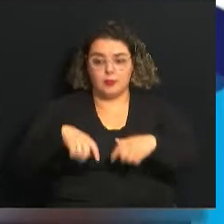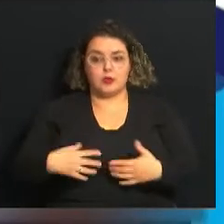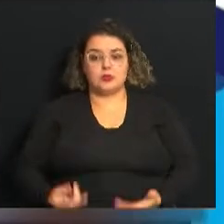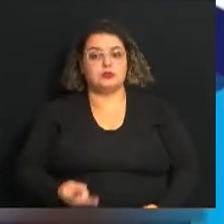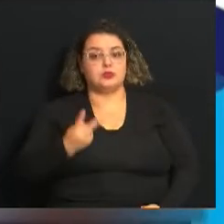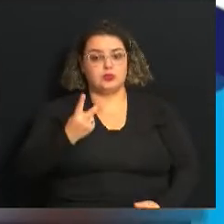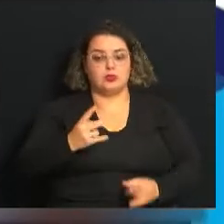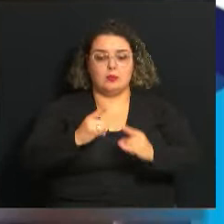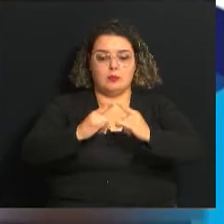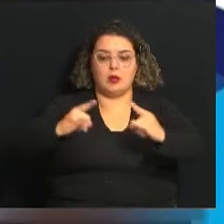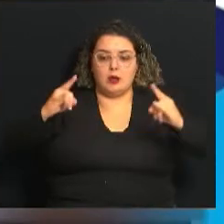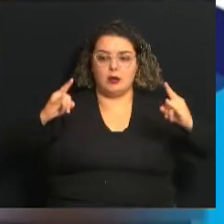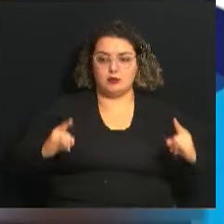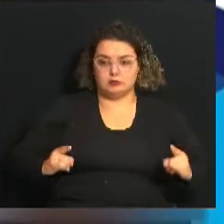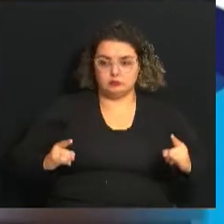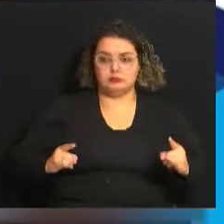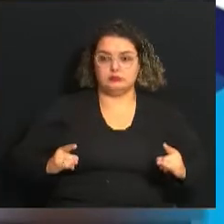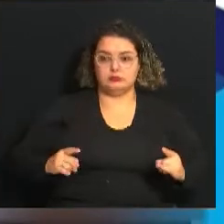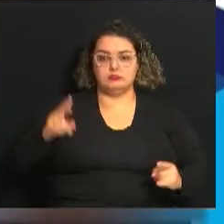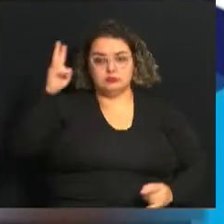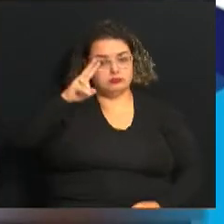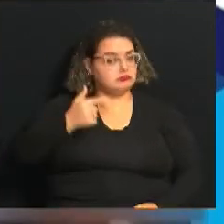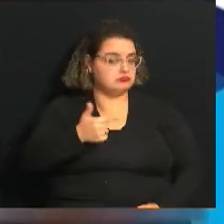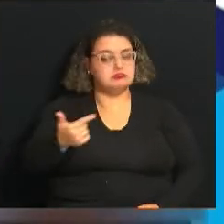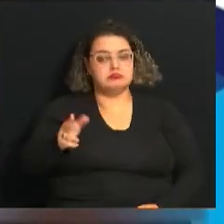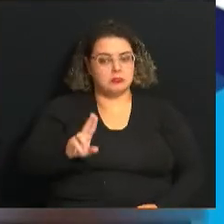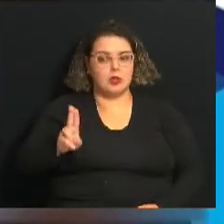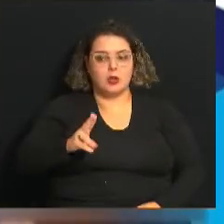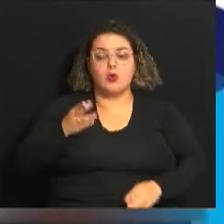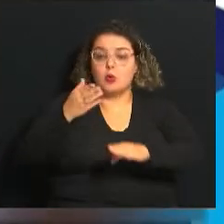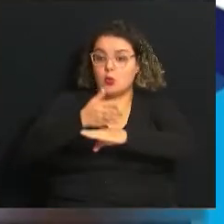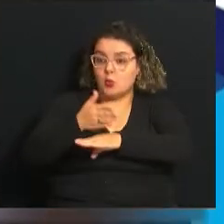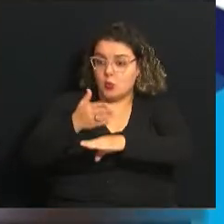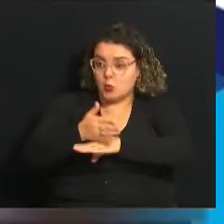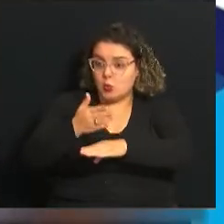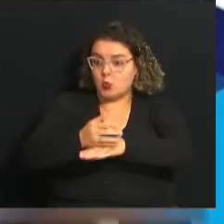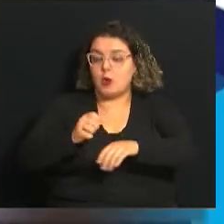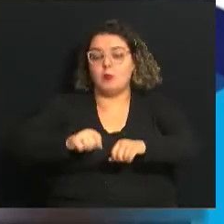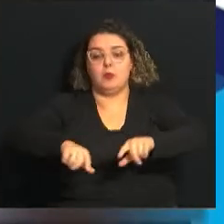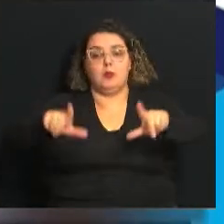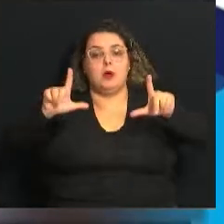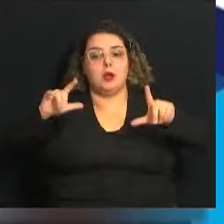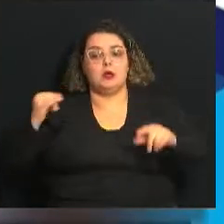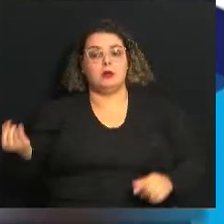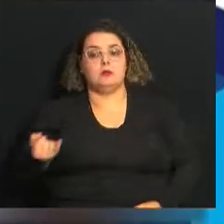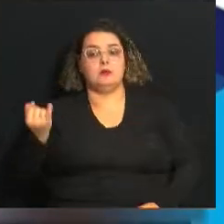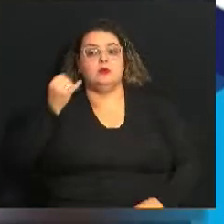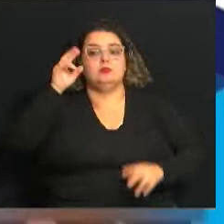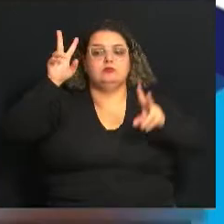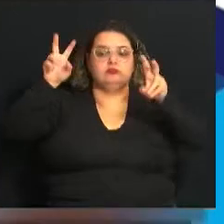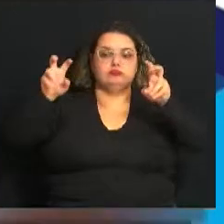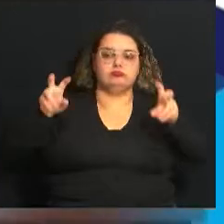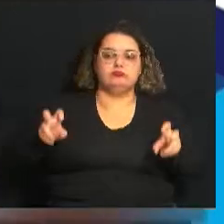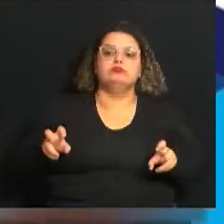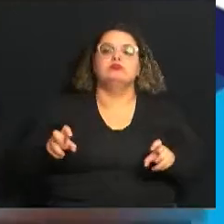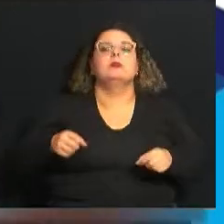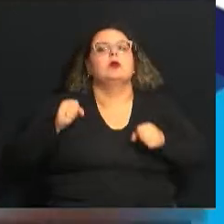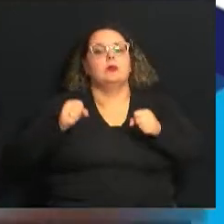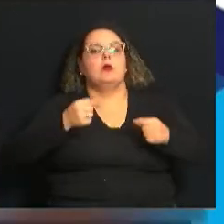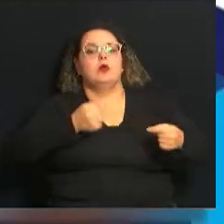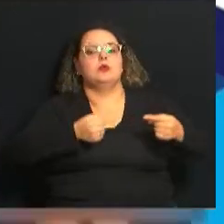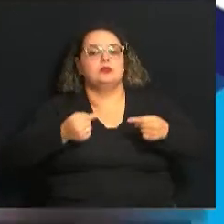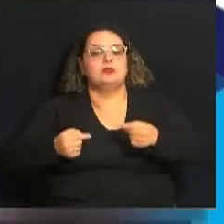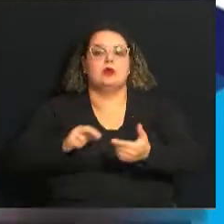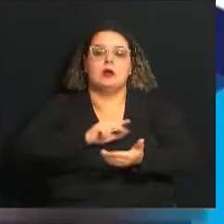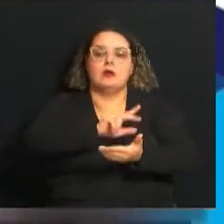barracões históricos e está sem uso. Os participantes destacaram a importância do tema, que deve ser discutido em